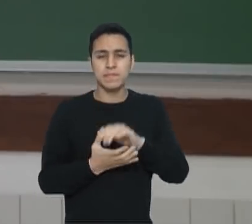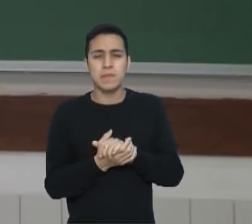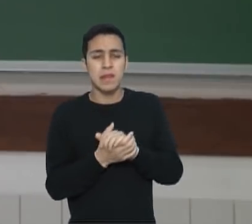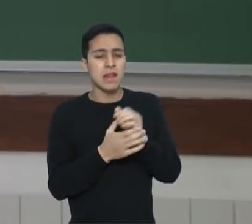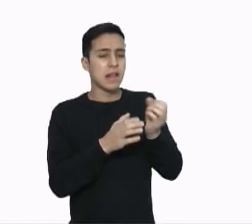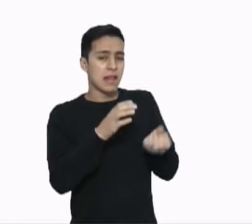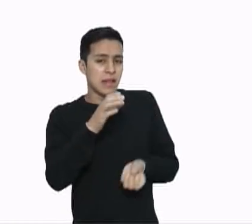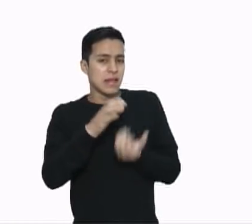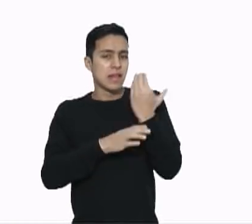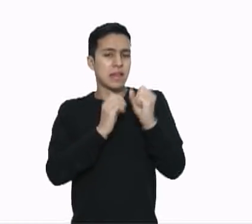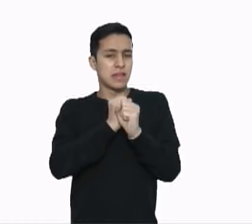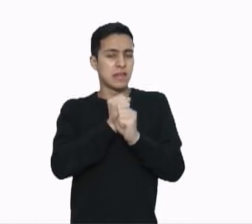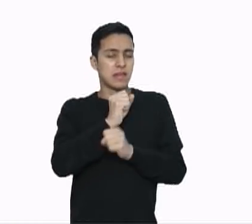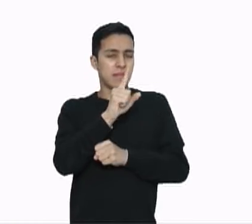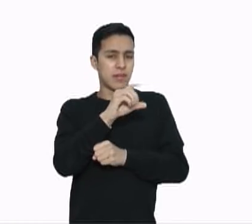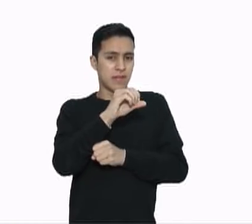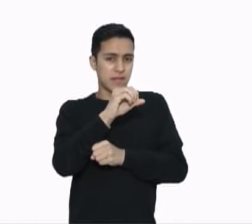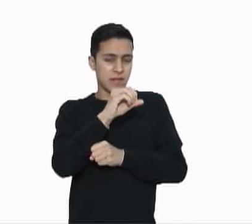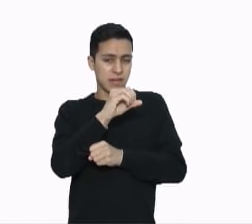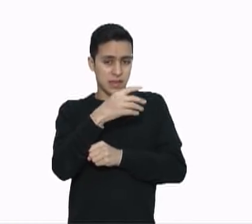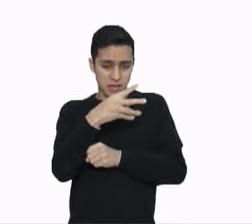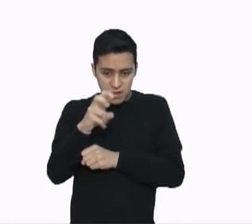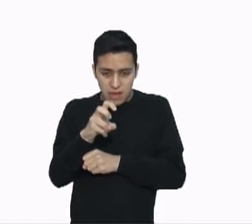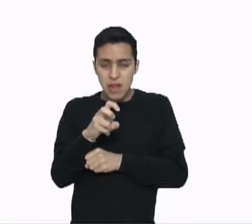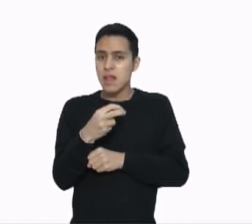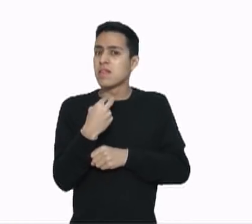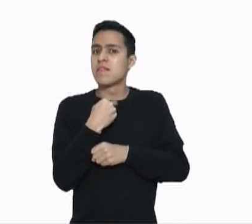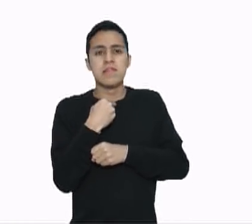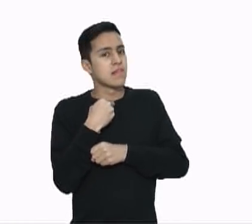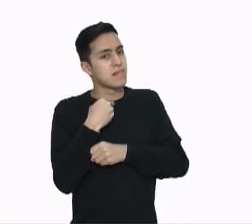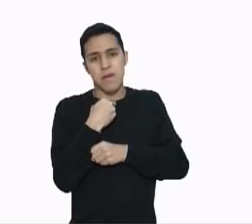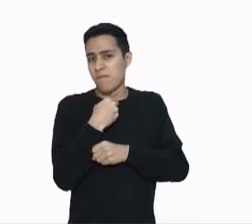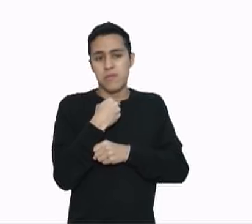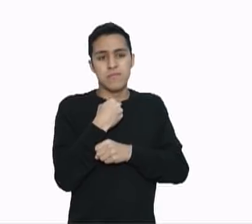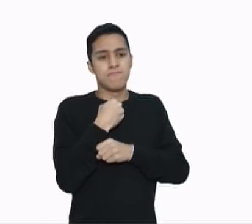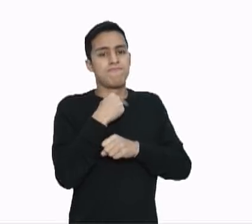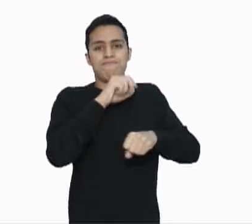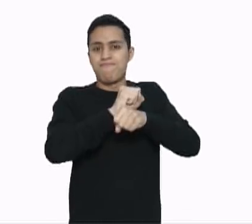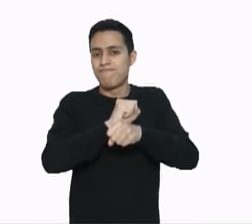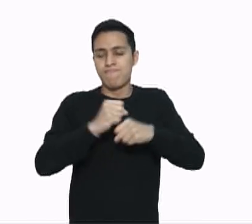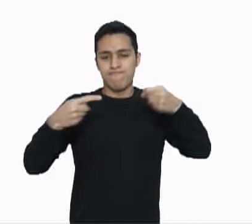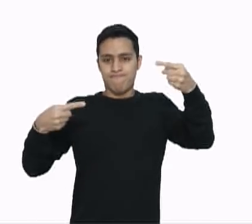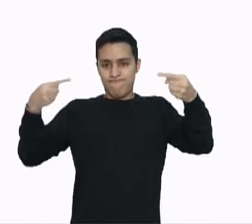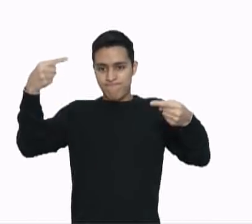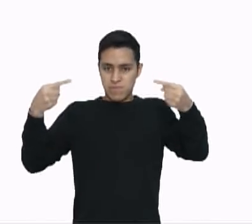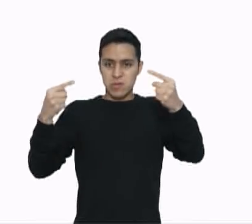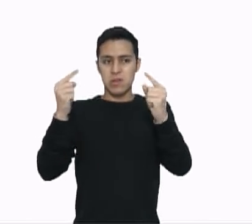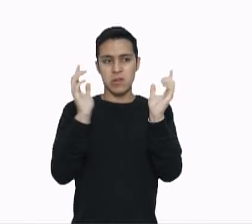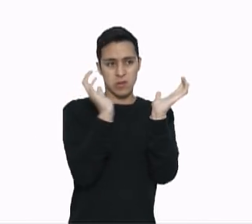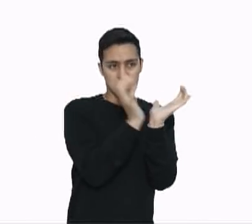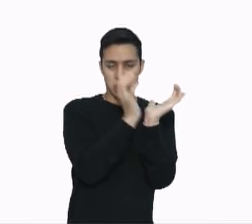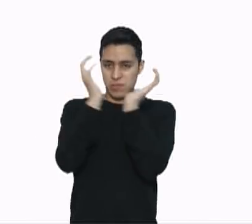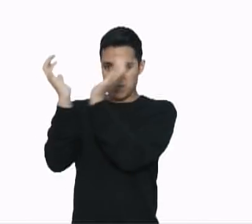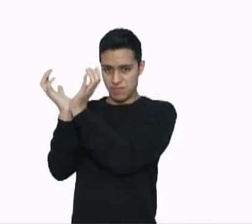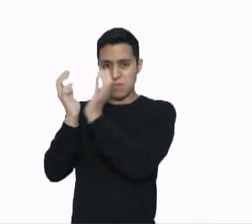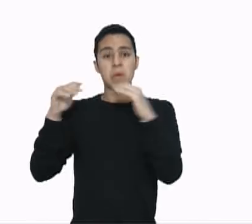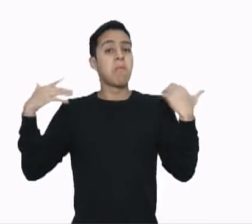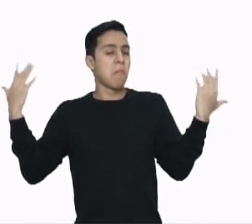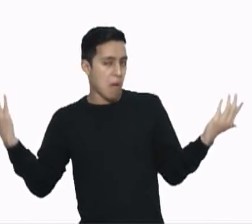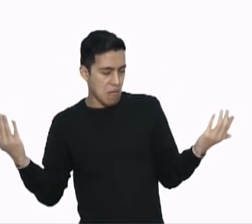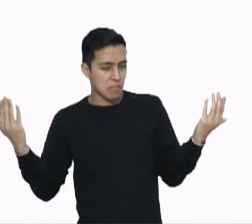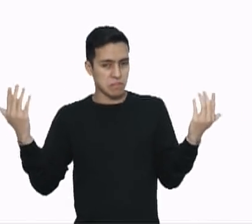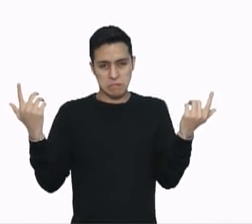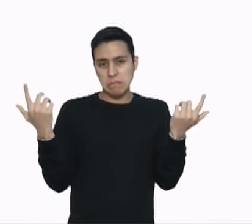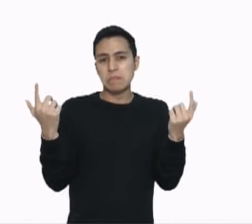criada em 1945, não impediu o enfrentamento dos blocos. Quais são os blocos? Um e outro. Durante o